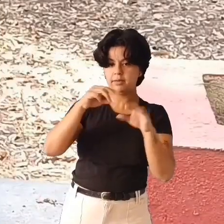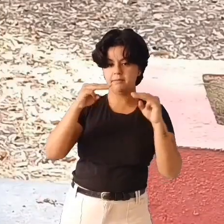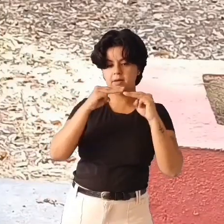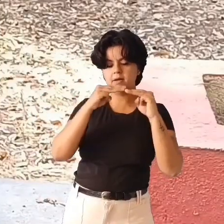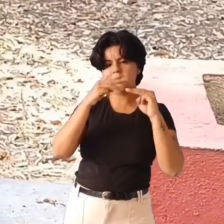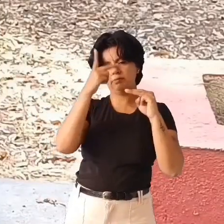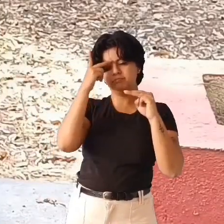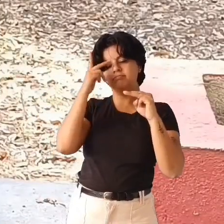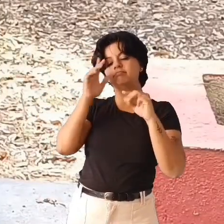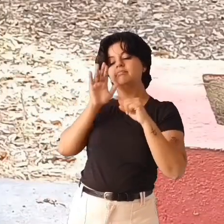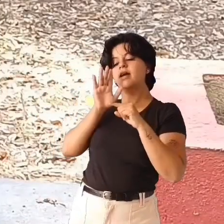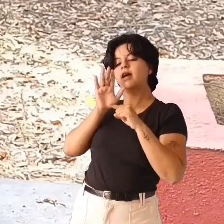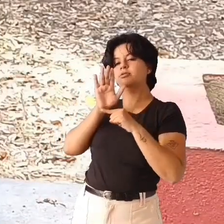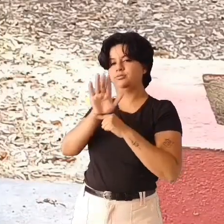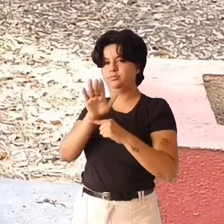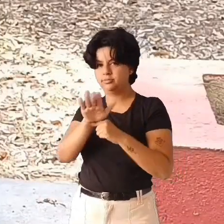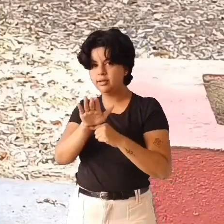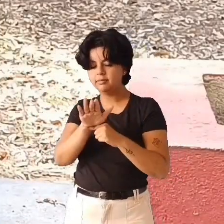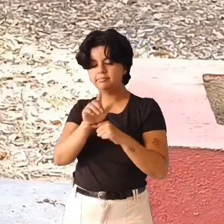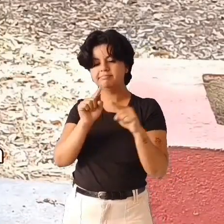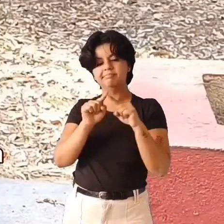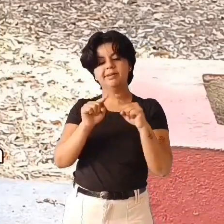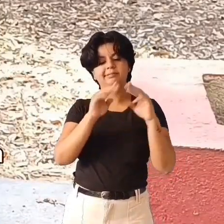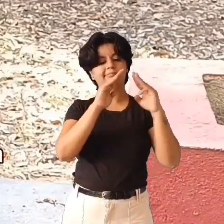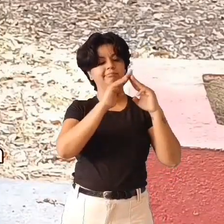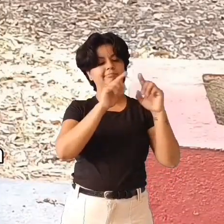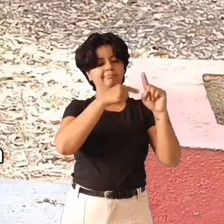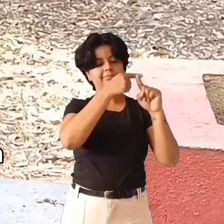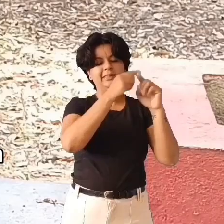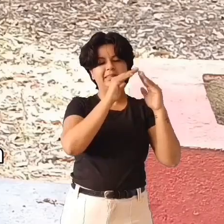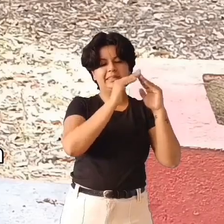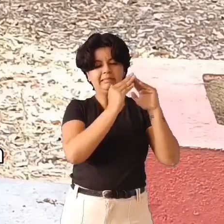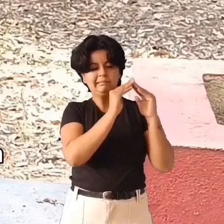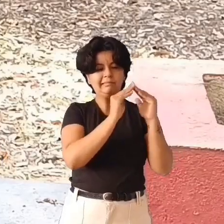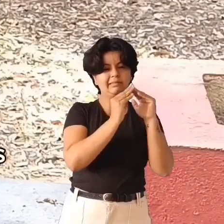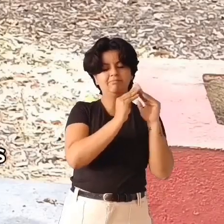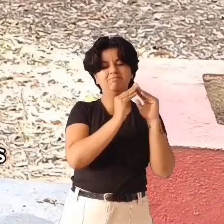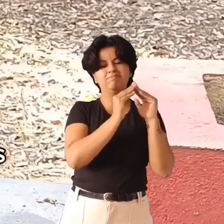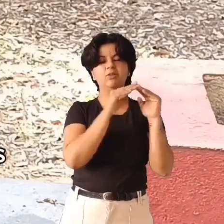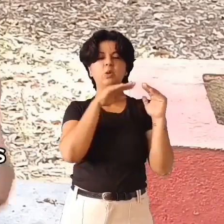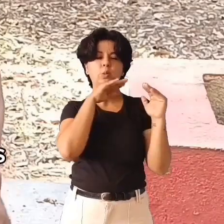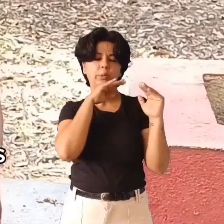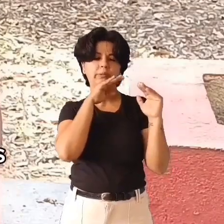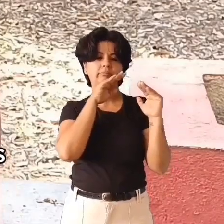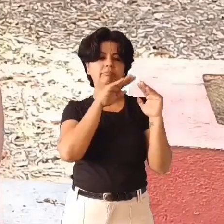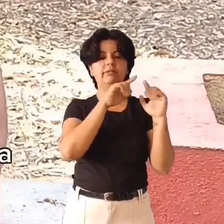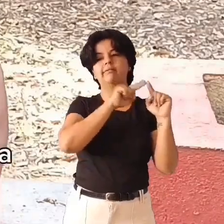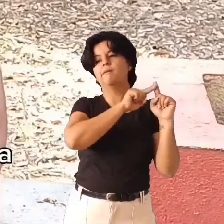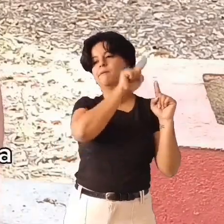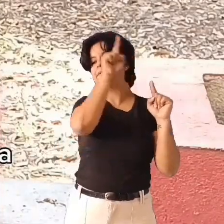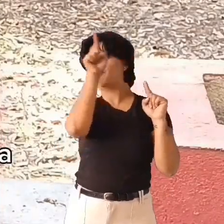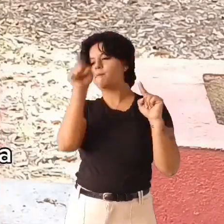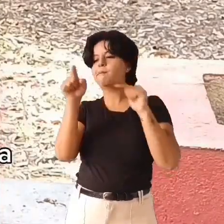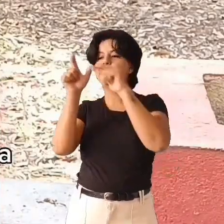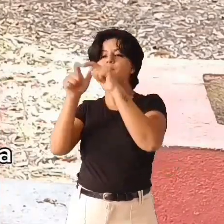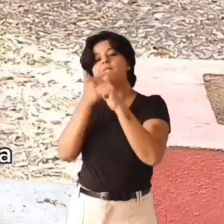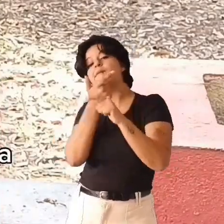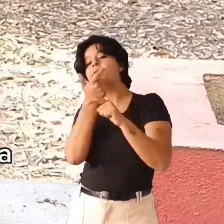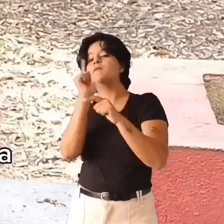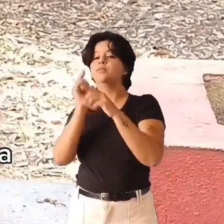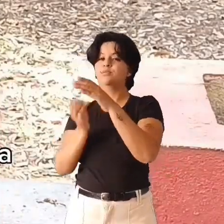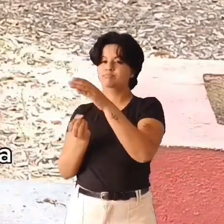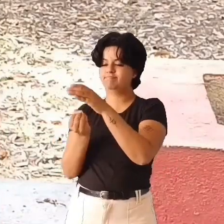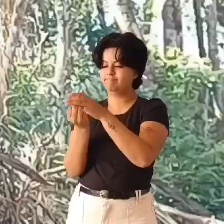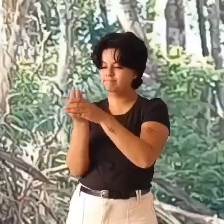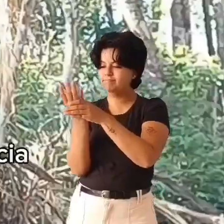também pelo contexto histórico, pode-se dizer que a estrutura que estava sendo construída não era para receber os mazaganenses, mas sim a fundação da Nova